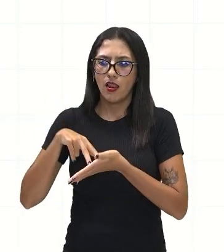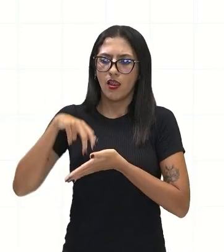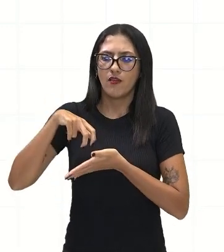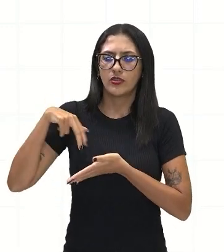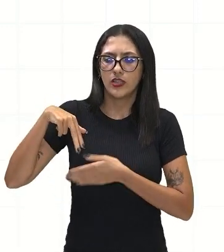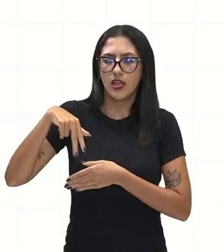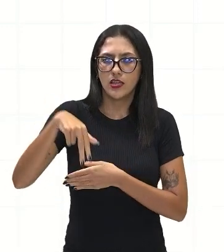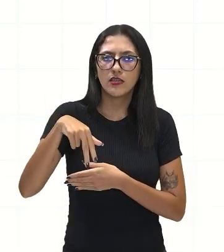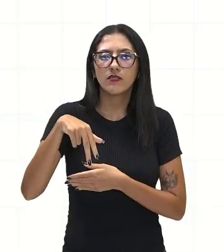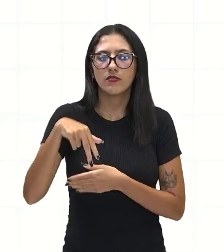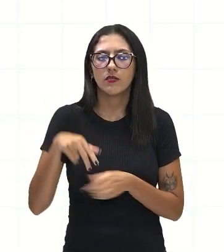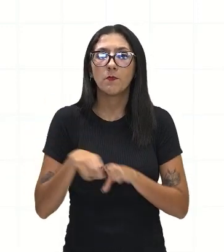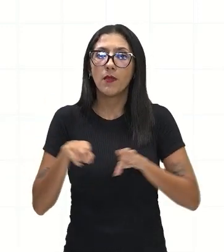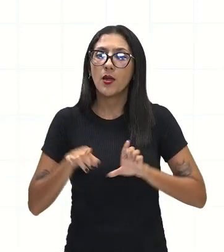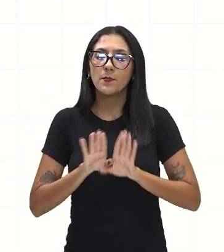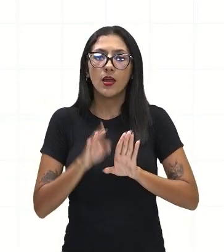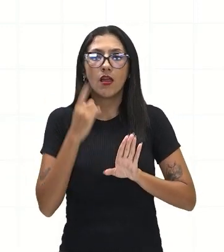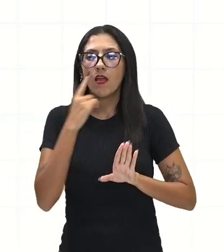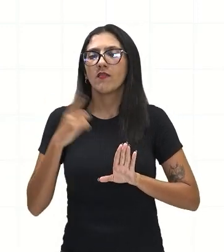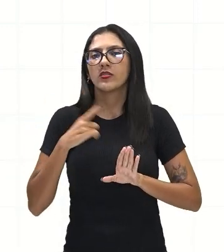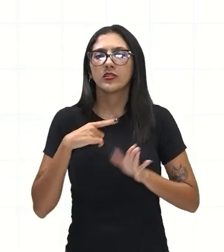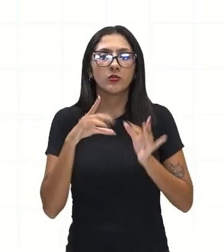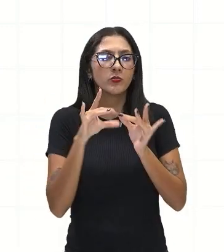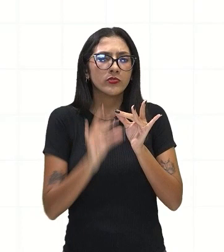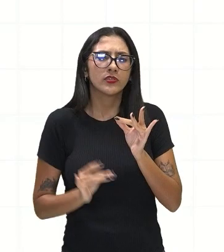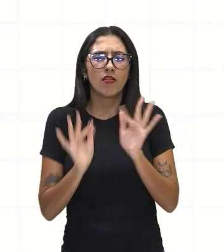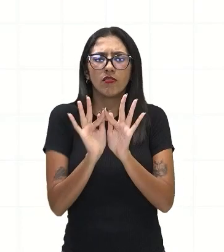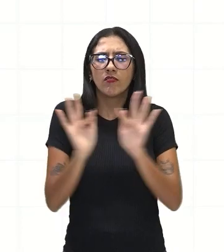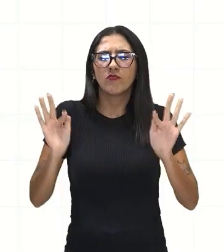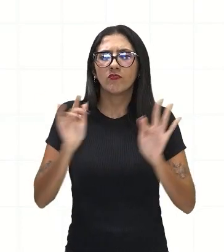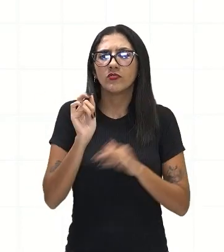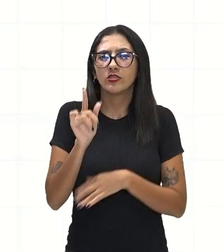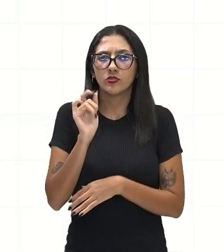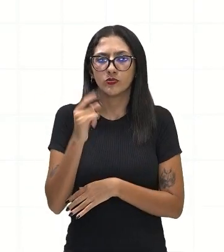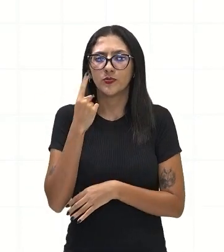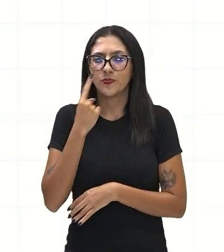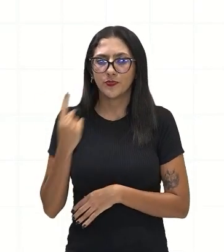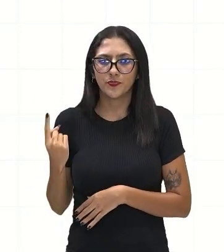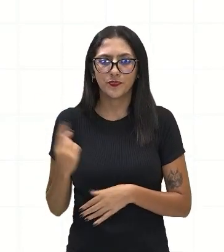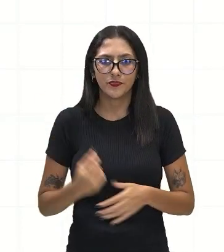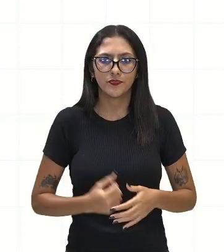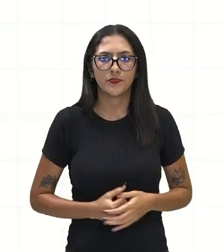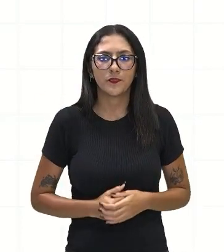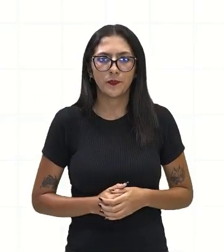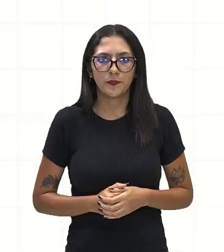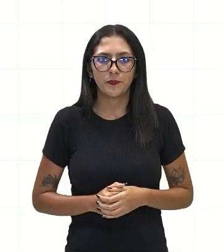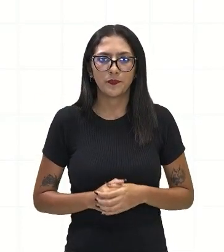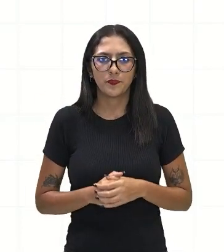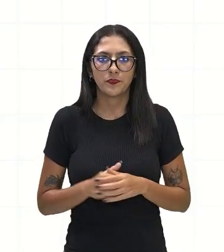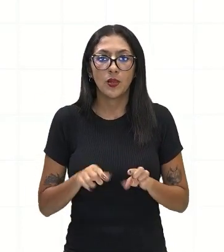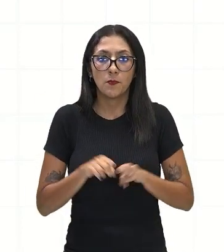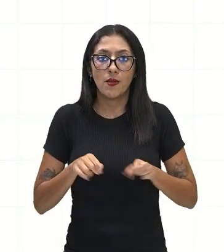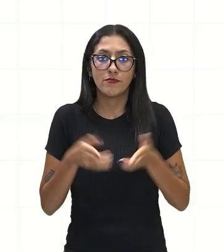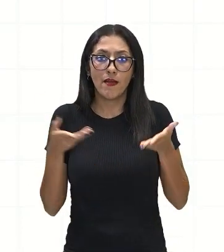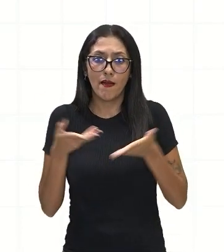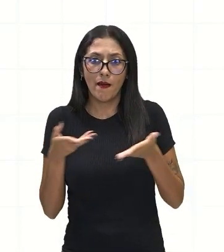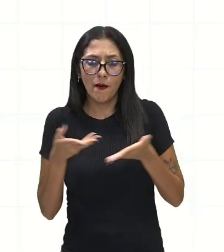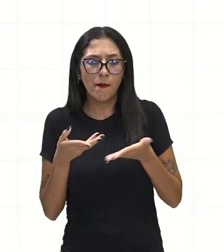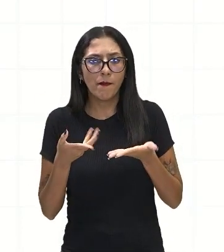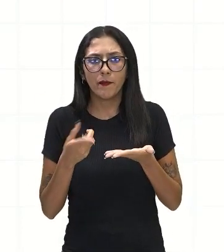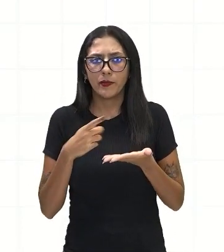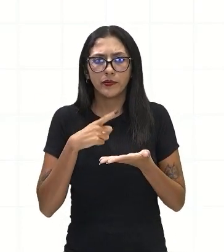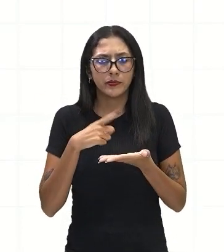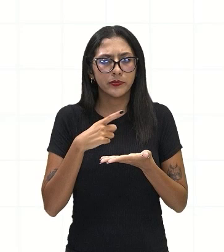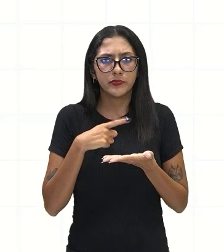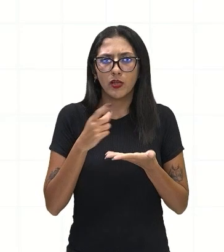Agora, olhe, observe o que está em destaque, mas que agora ficou muito difícil.